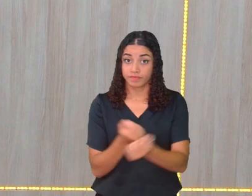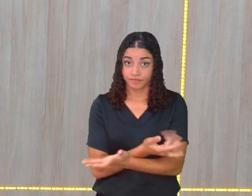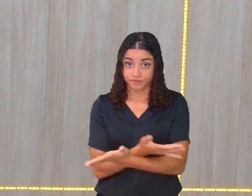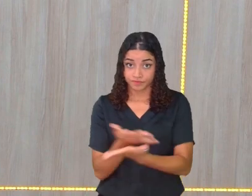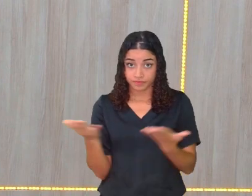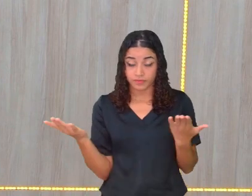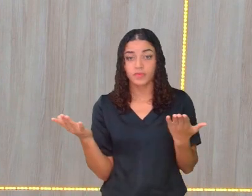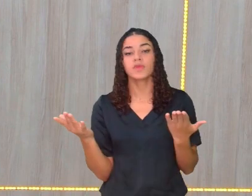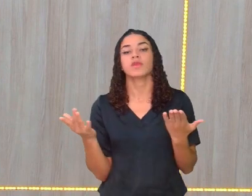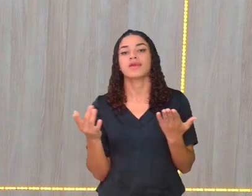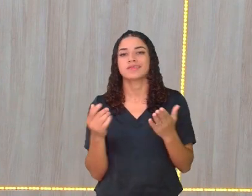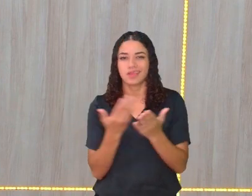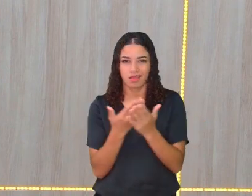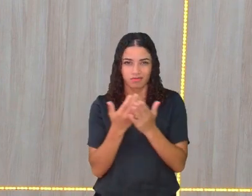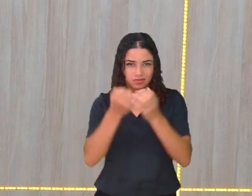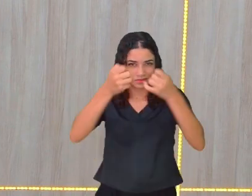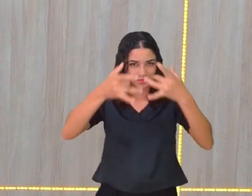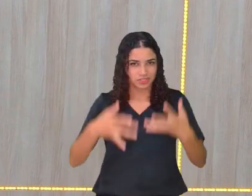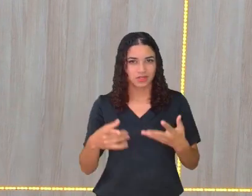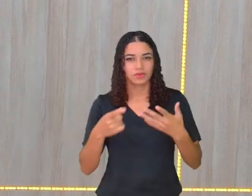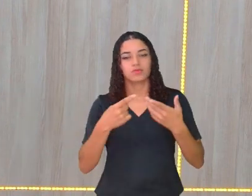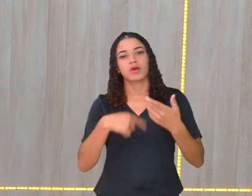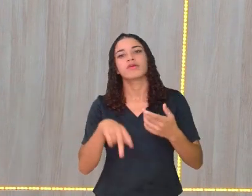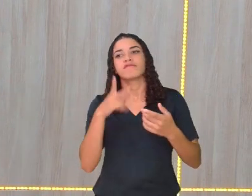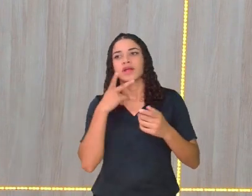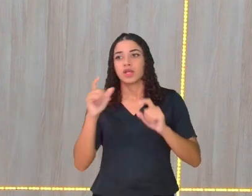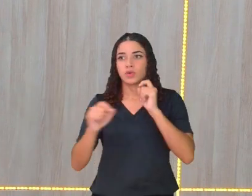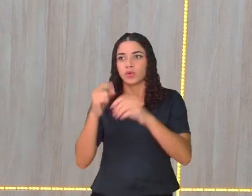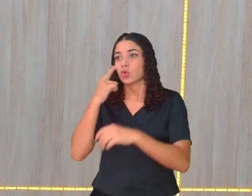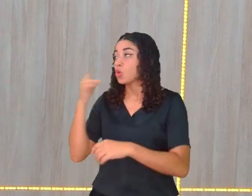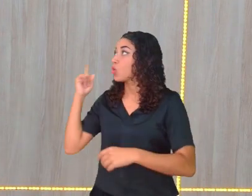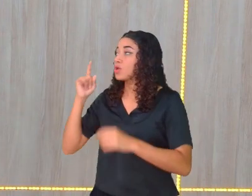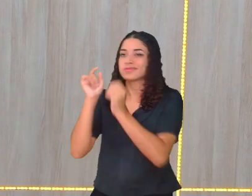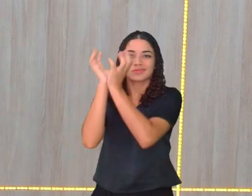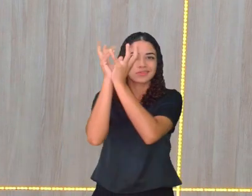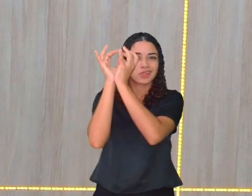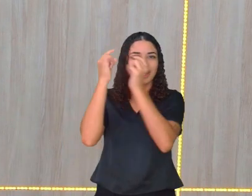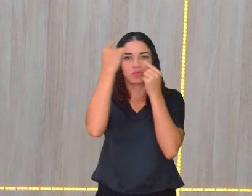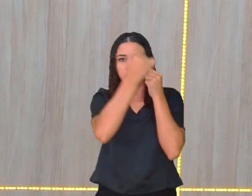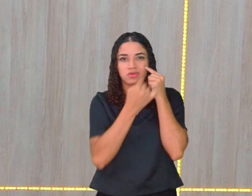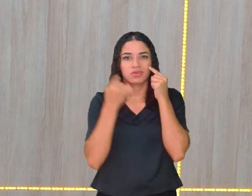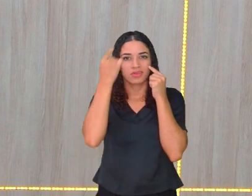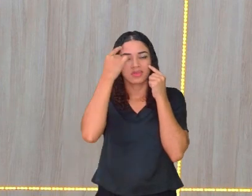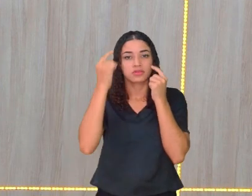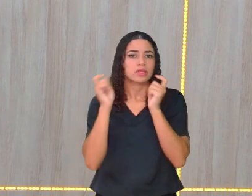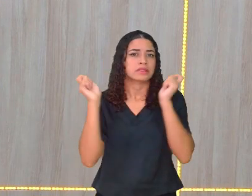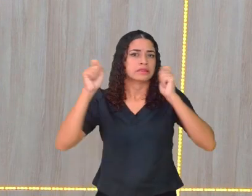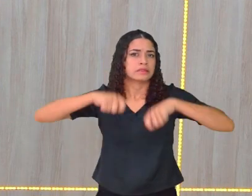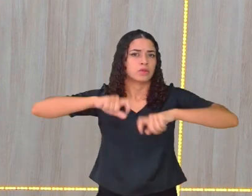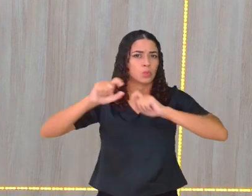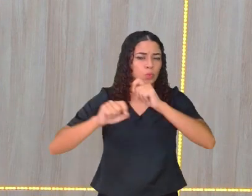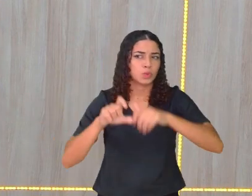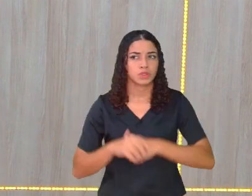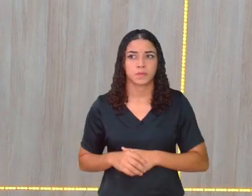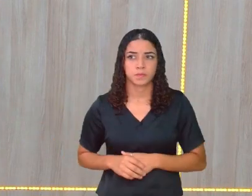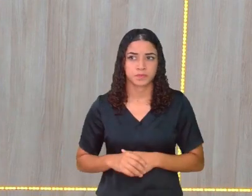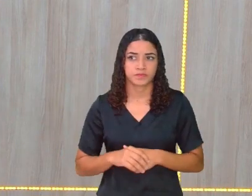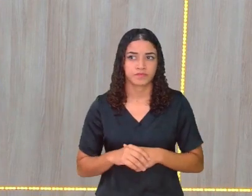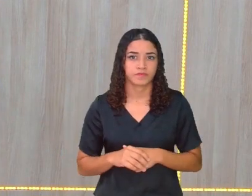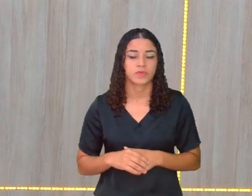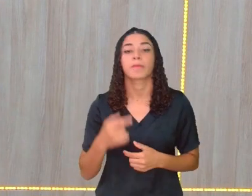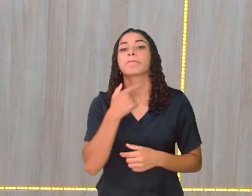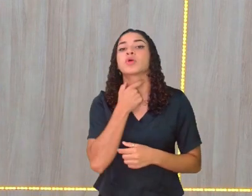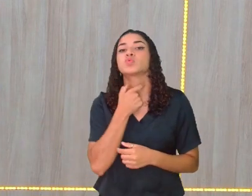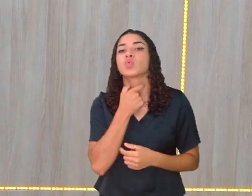apontei principalmente os locais. Então, a gente vai ver aqui na questão do cérebro, o que é que eu posso chamar a atenção. Em relação